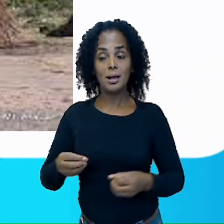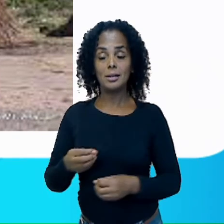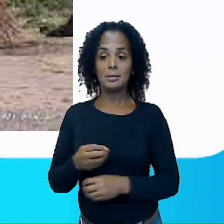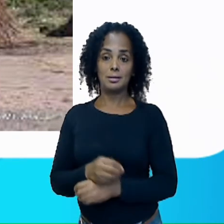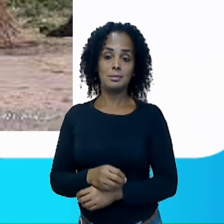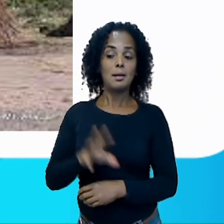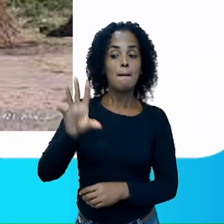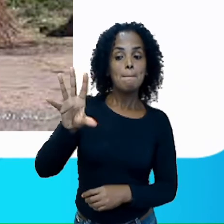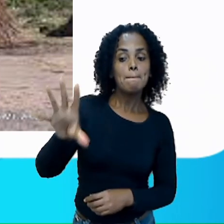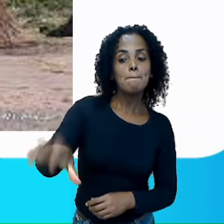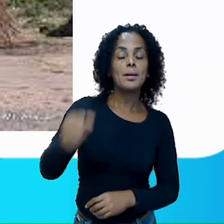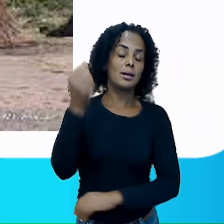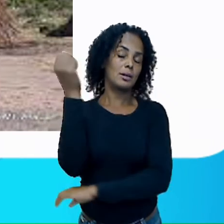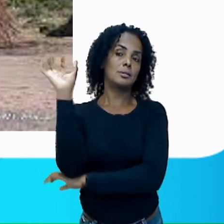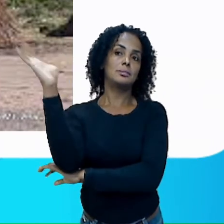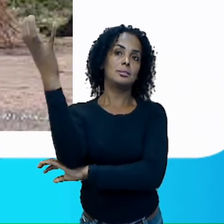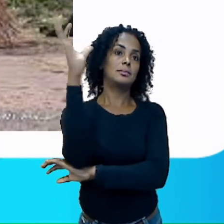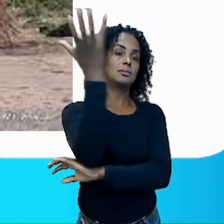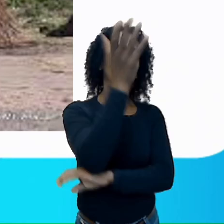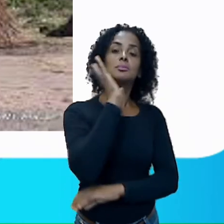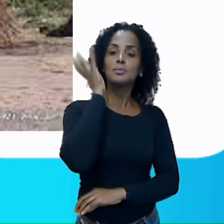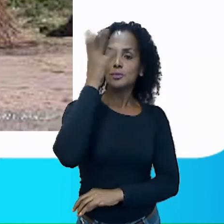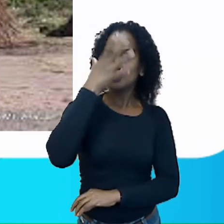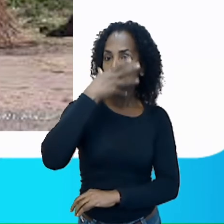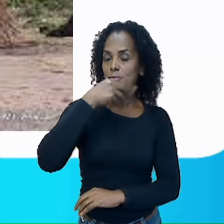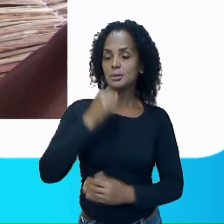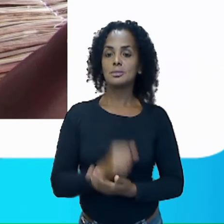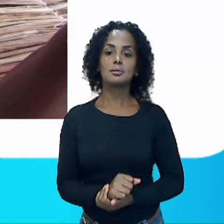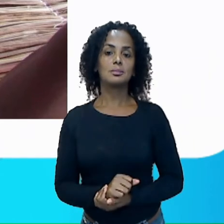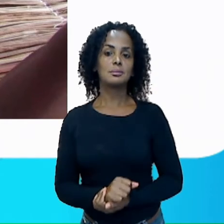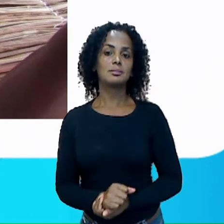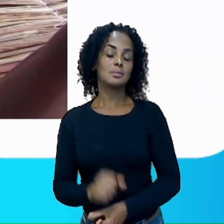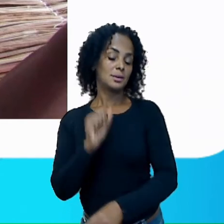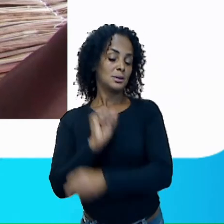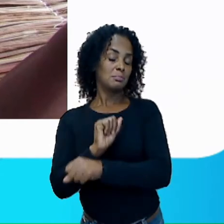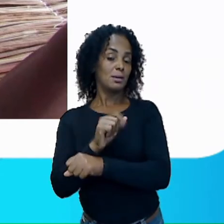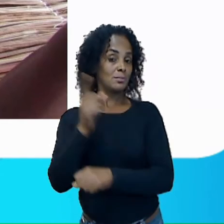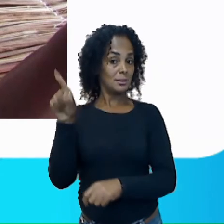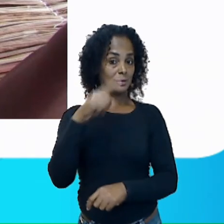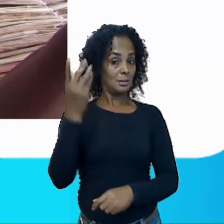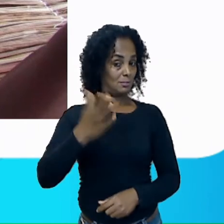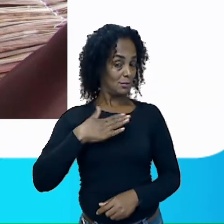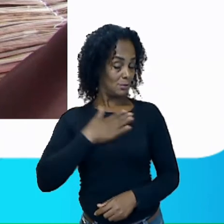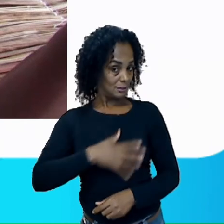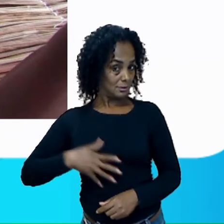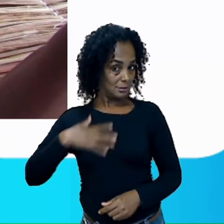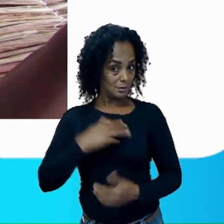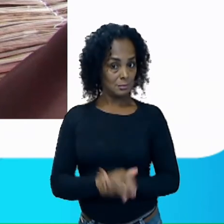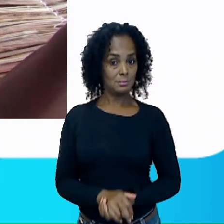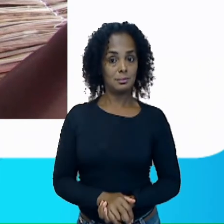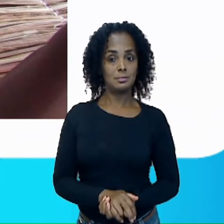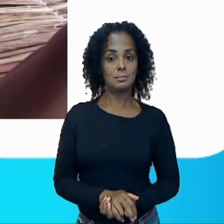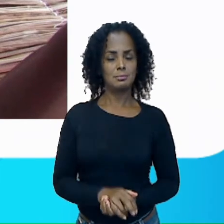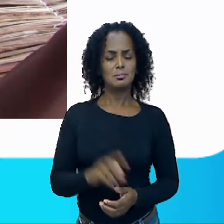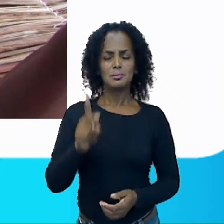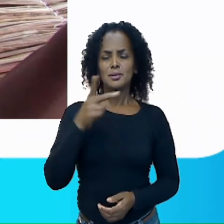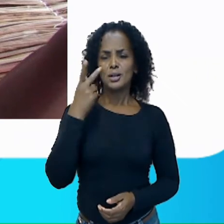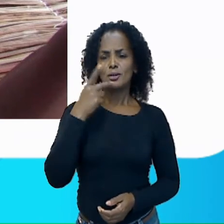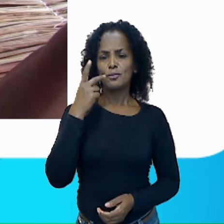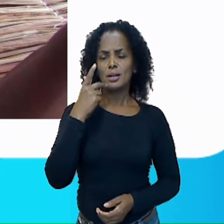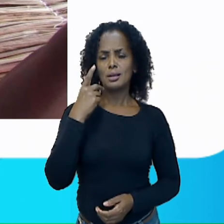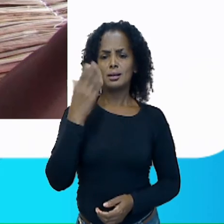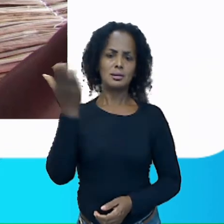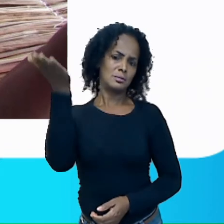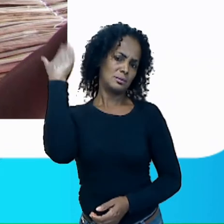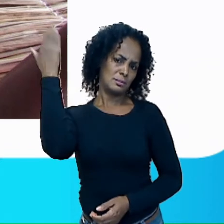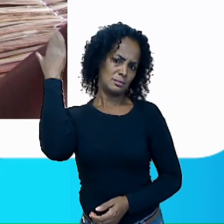né, seca e muito bonita, né? Espero que você esteja gostando. Mais uma vez aqui, eu falei lá na frente da